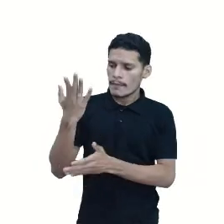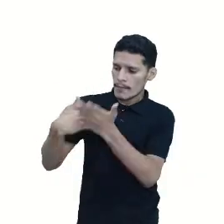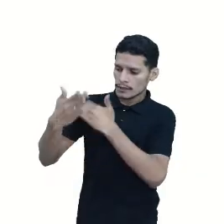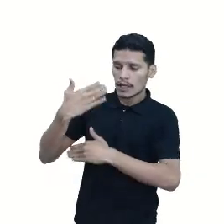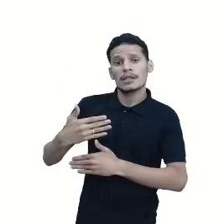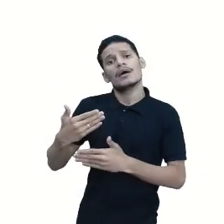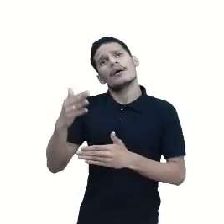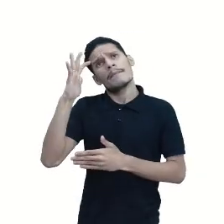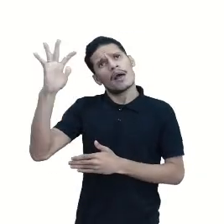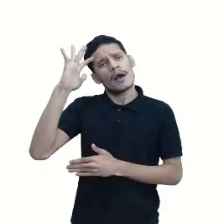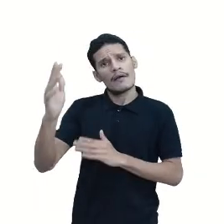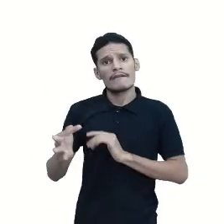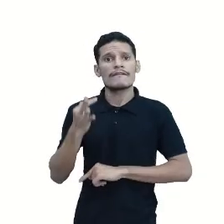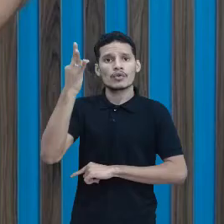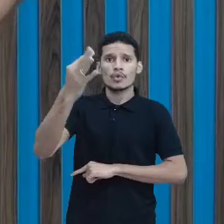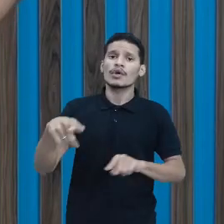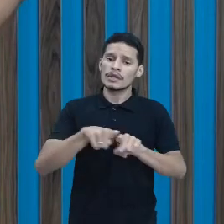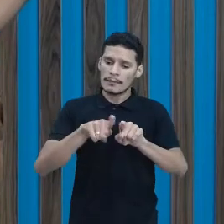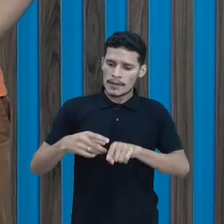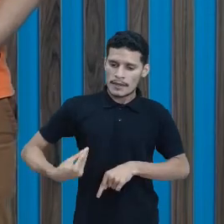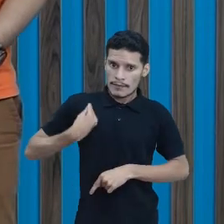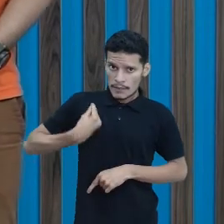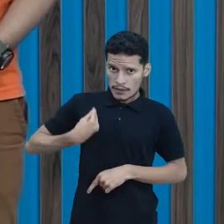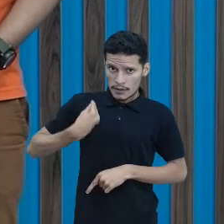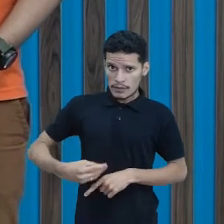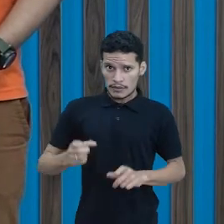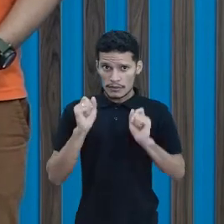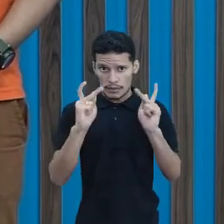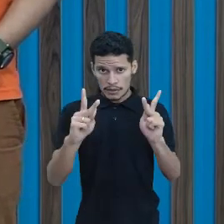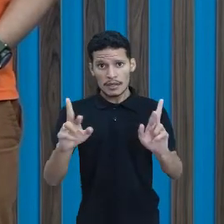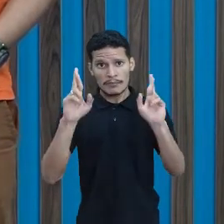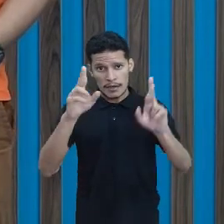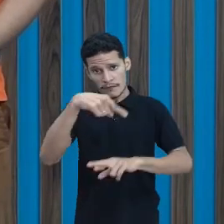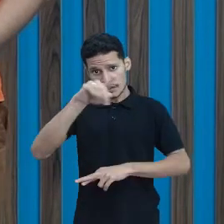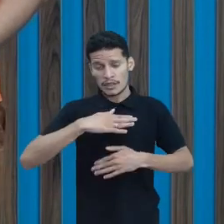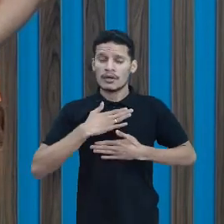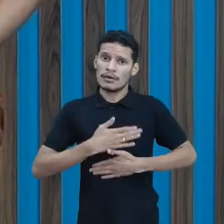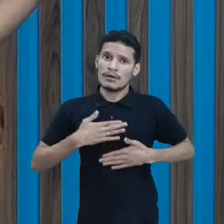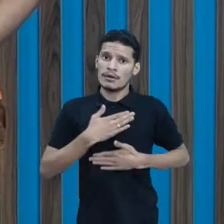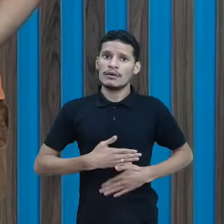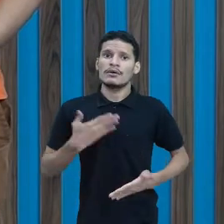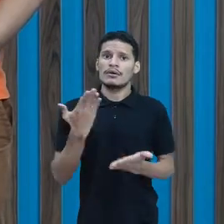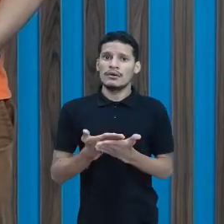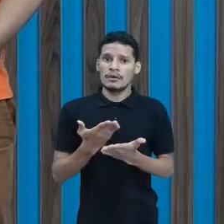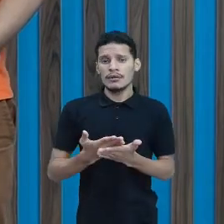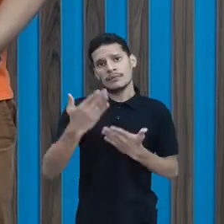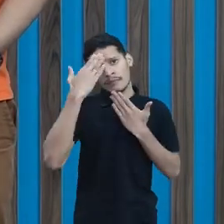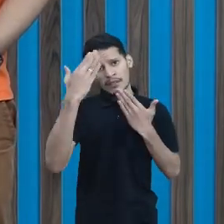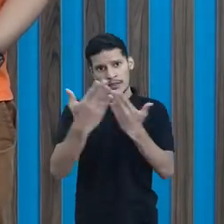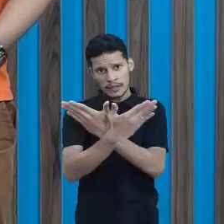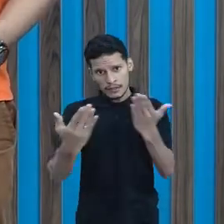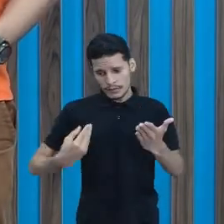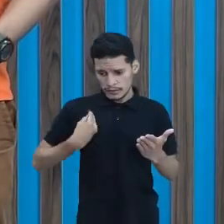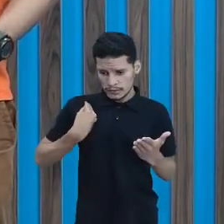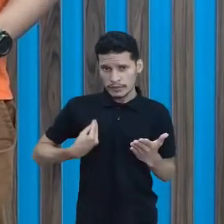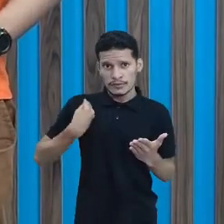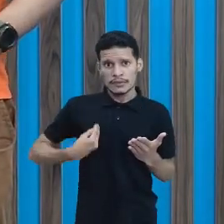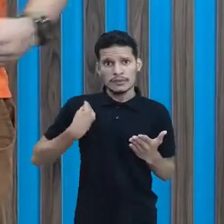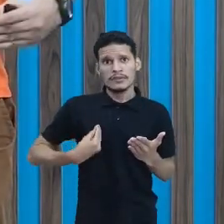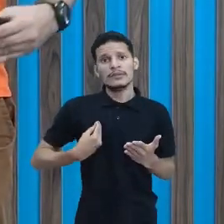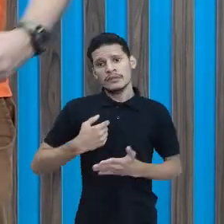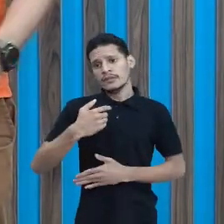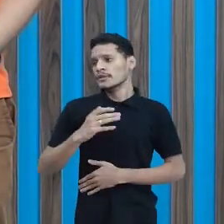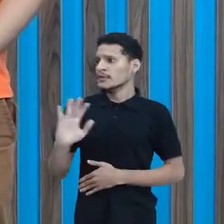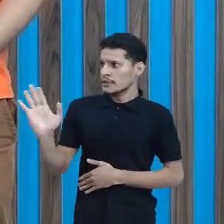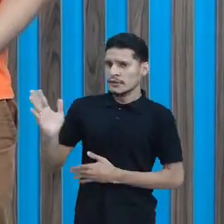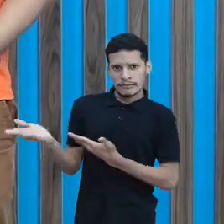planos para o futuro e o presente. Espero que vocês tenham curtido a aula, gente. Muito obrigado pela presença de todos. Professor Rony,